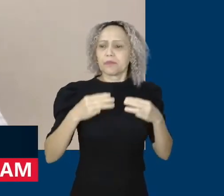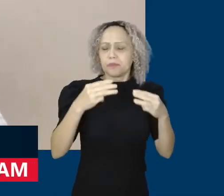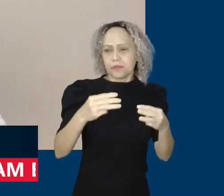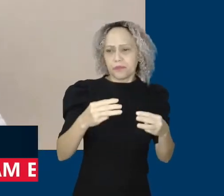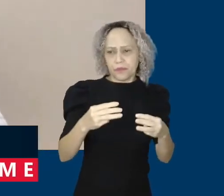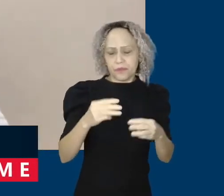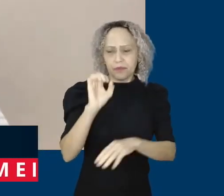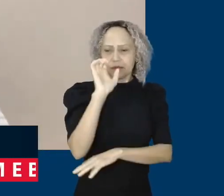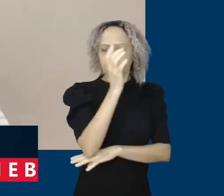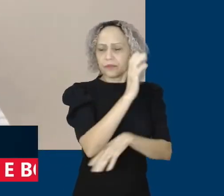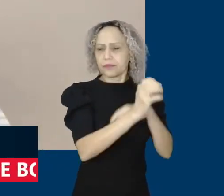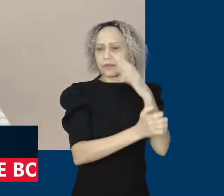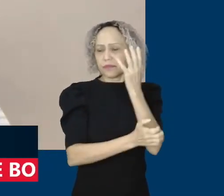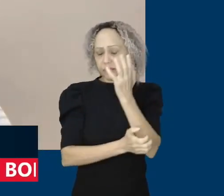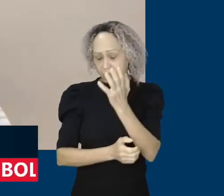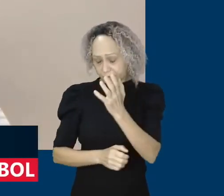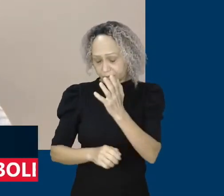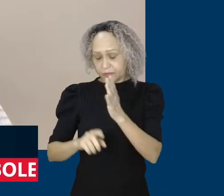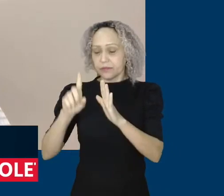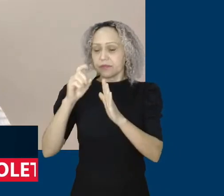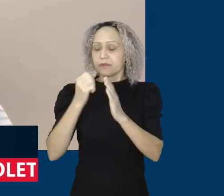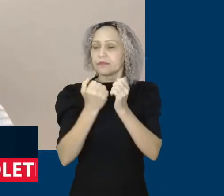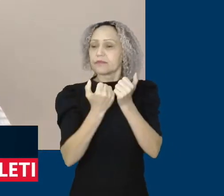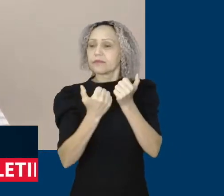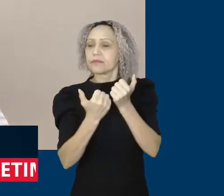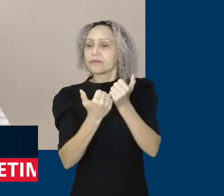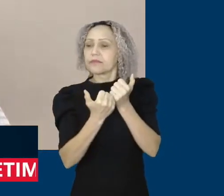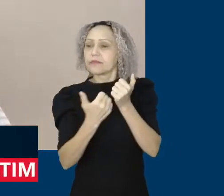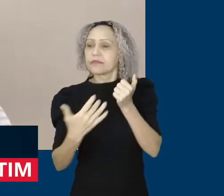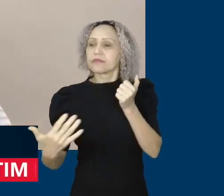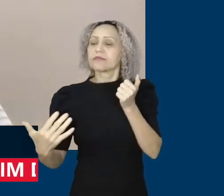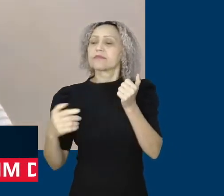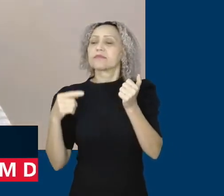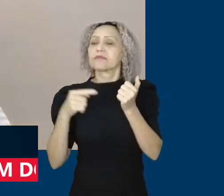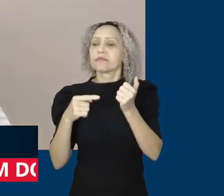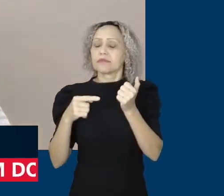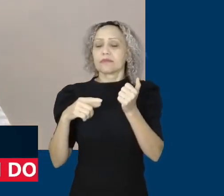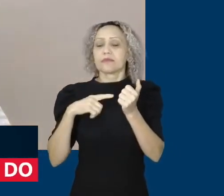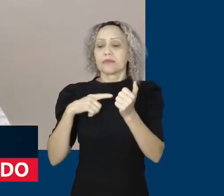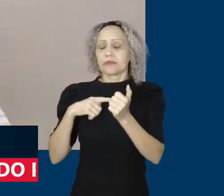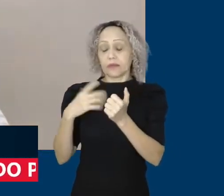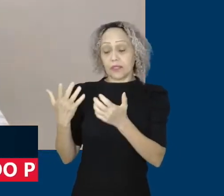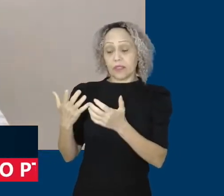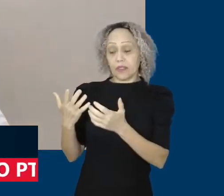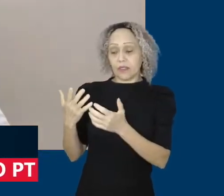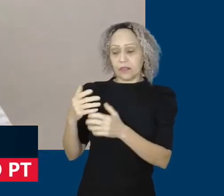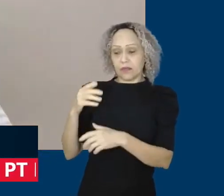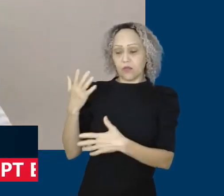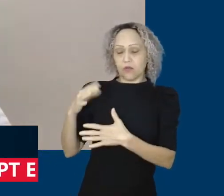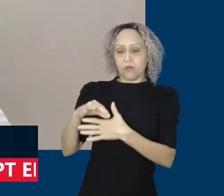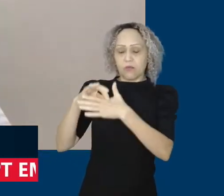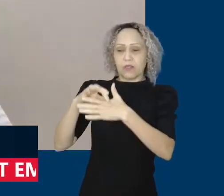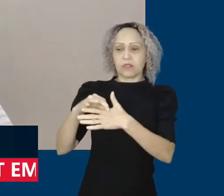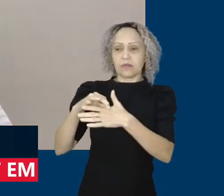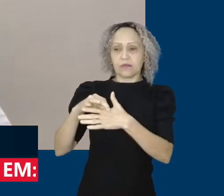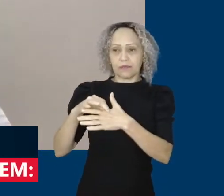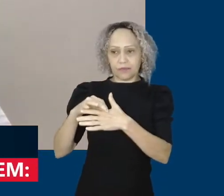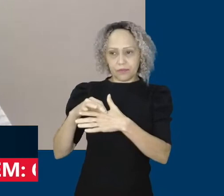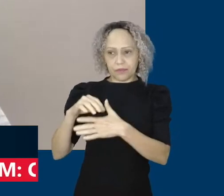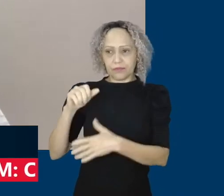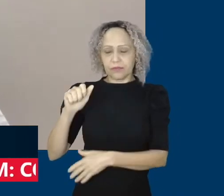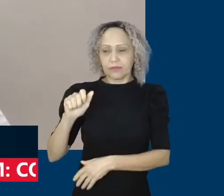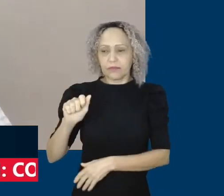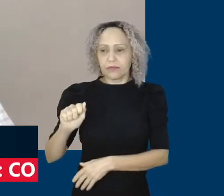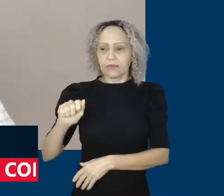diretoria de combate à desertificação que tem à frente o Alexandre Pires. Então, o Ministério lançará uma série